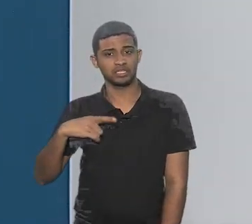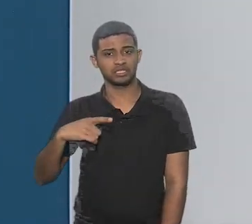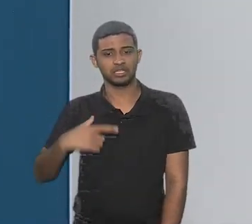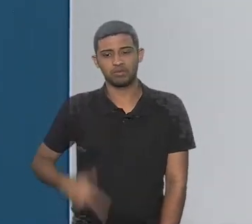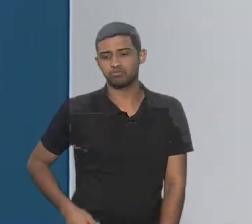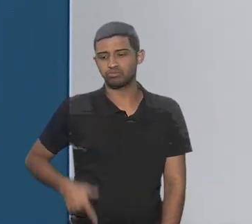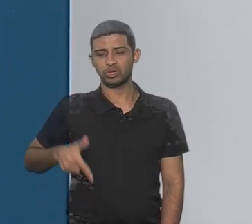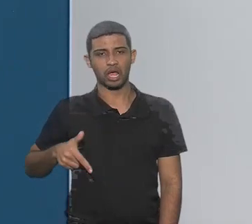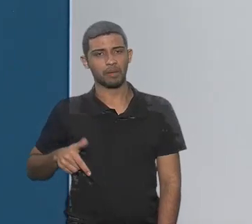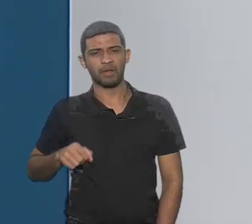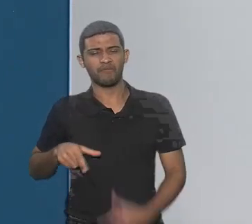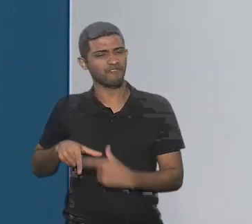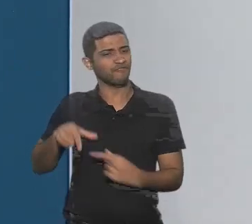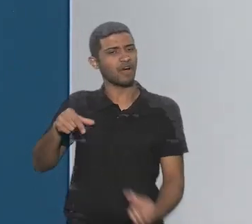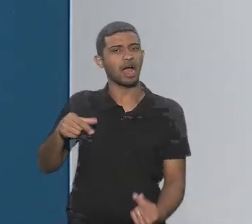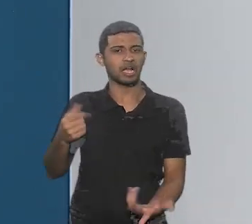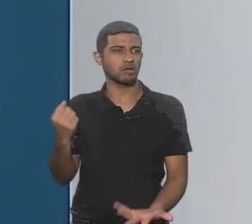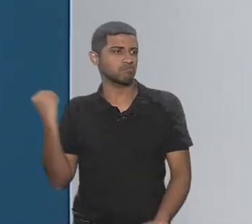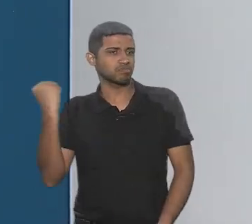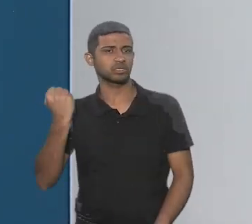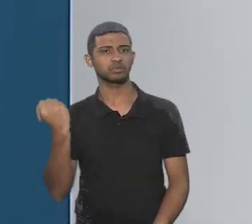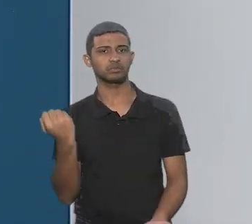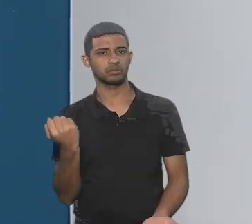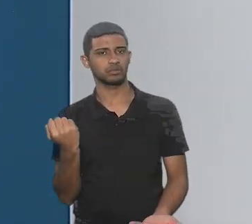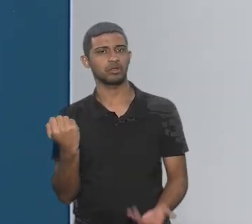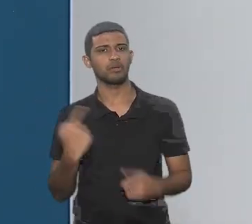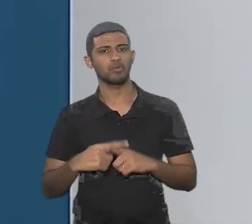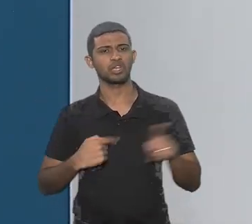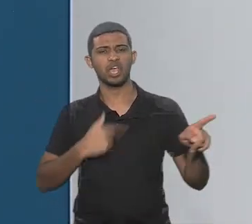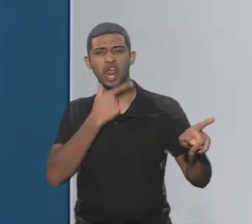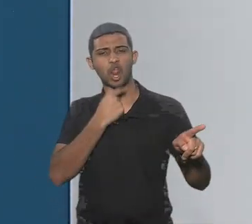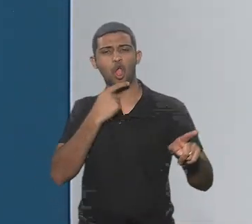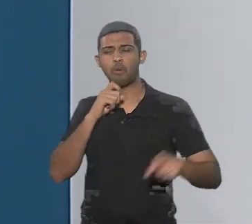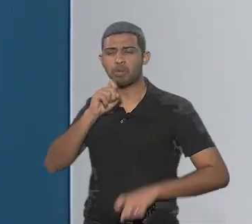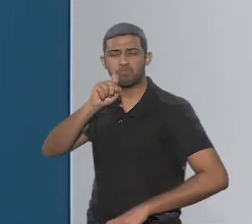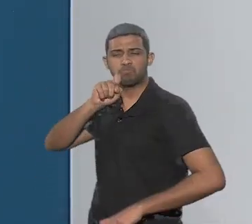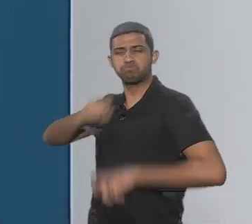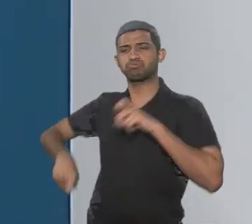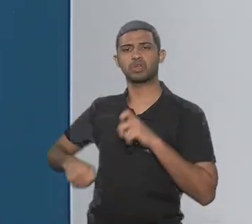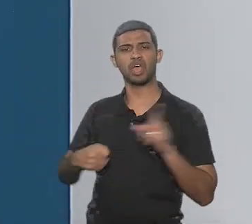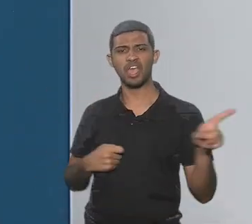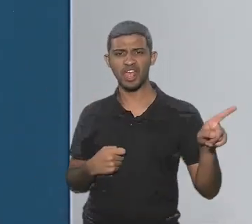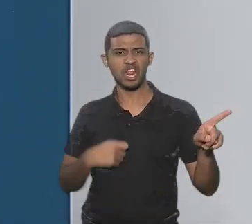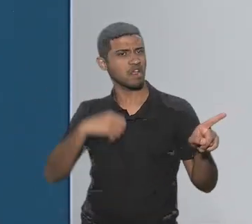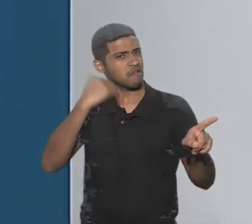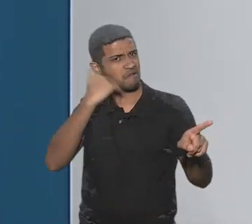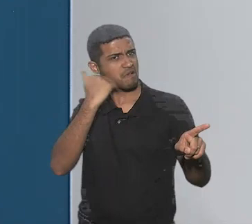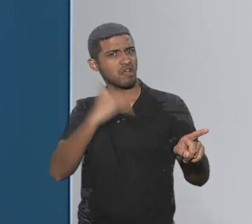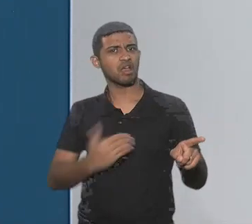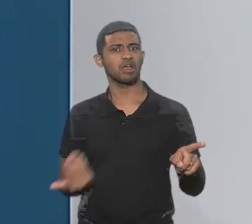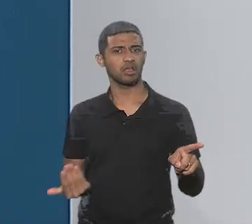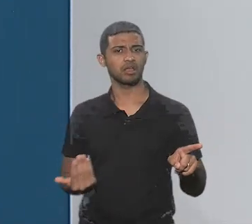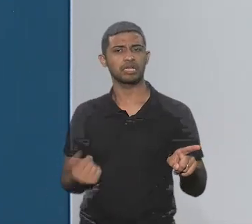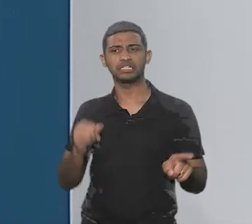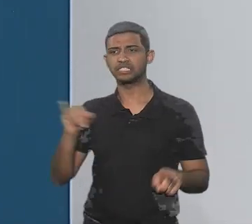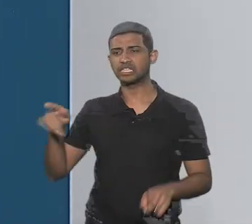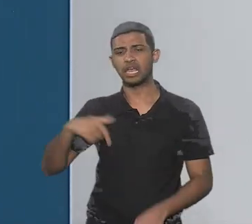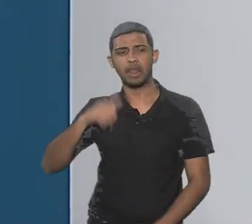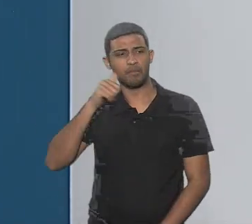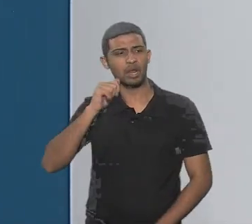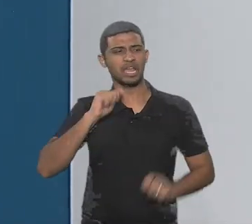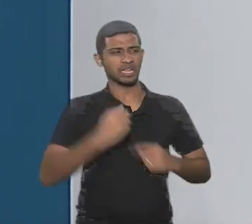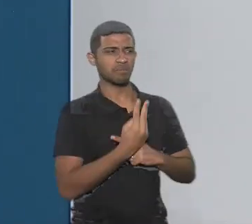uma arma de baixa letalidade, não teria sido estuprada. Porque estuprador é covarde. Se a mulher tiver como